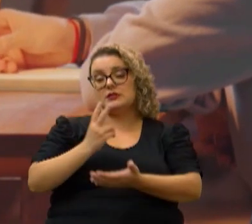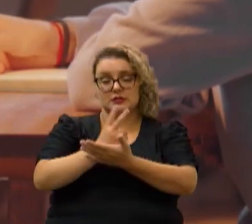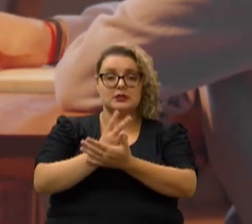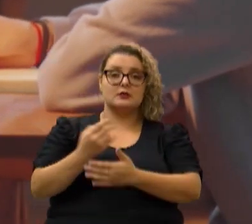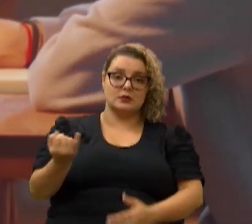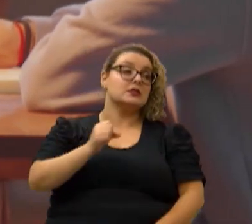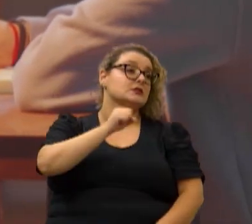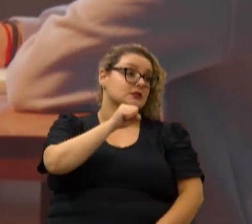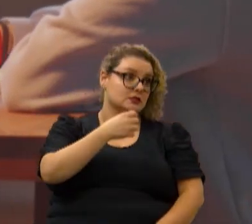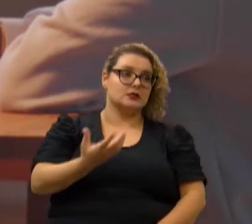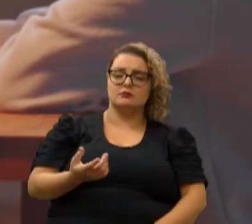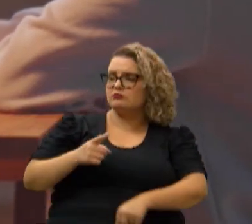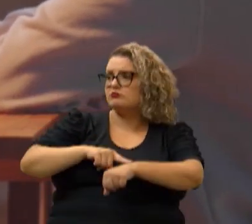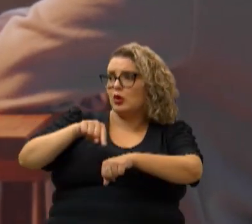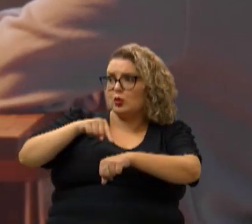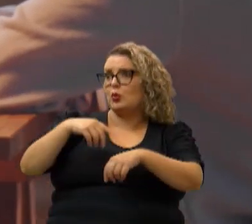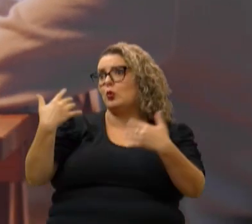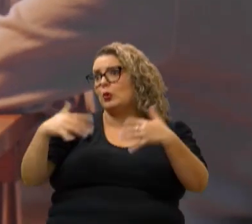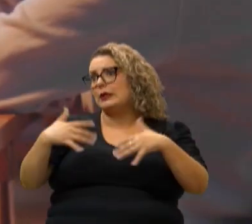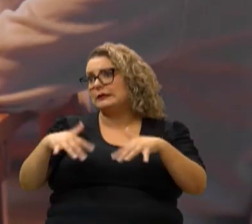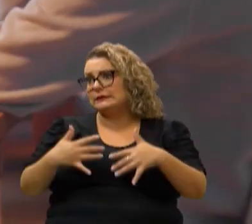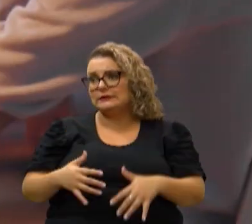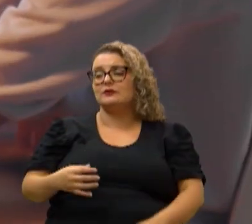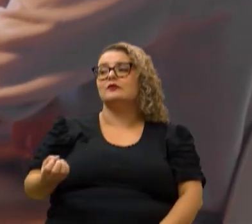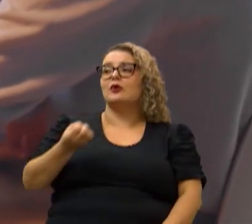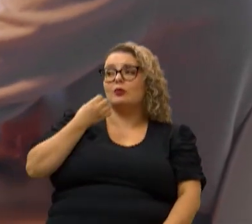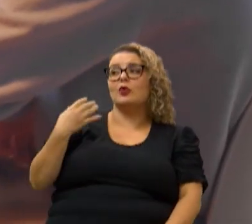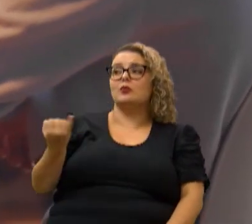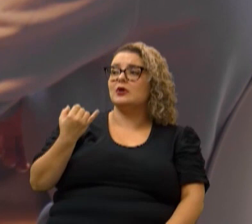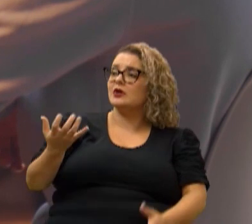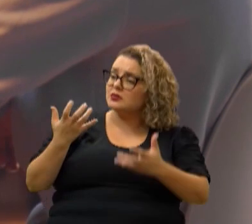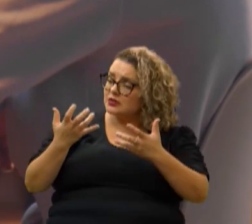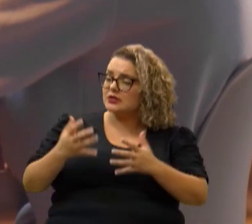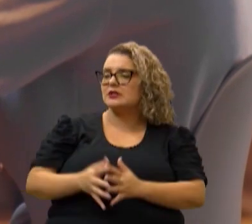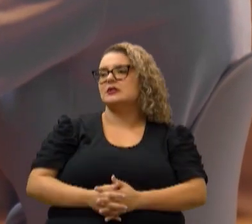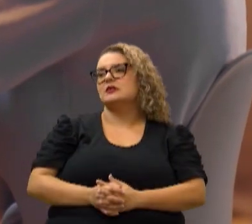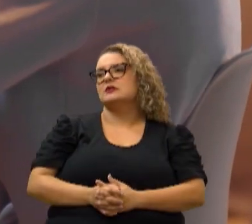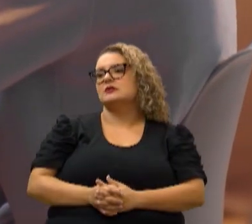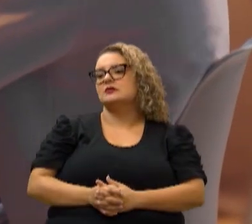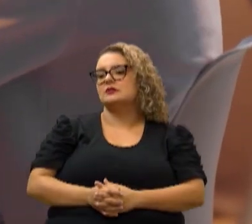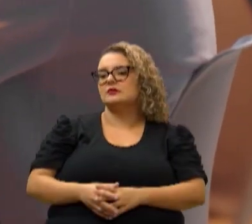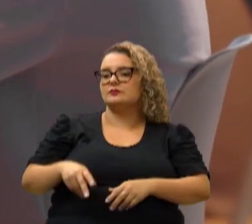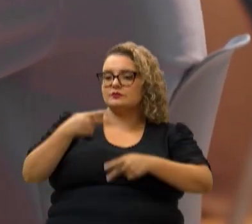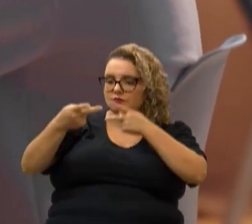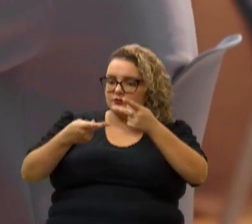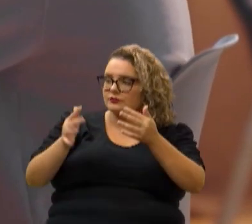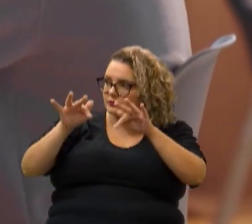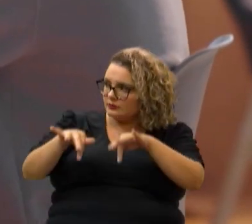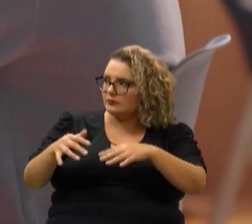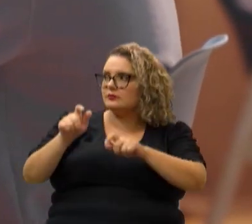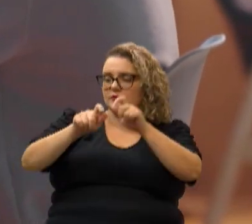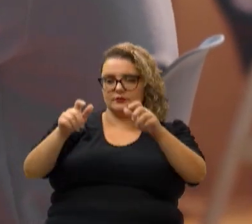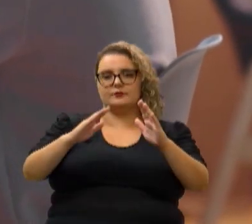né? E, o tempo passou rápido demais, rapaz. Foi muito importante. Gostaria que você passasse aí as suas considerações